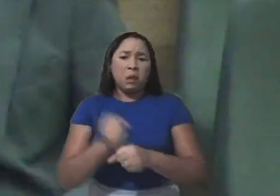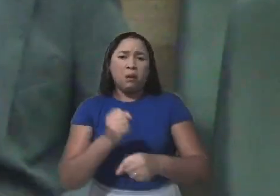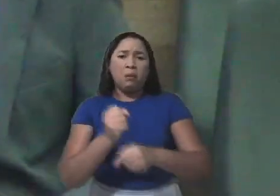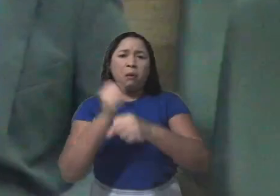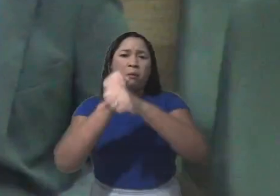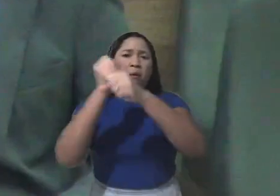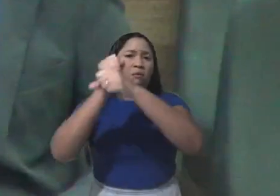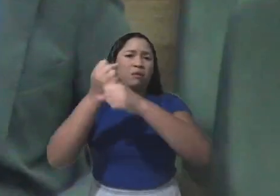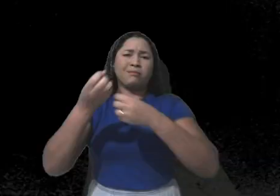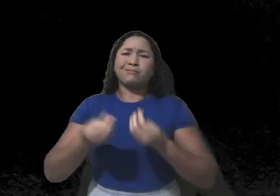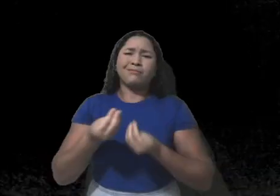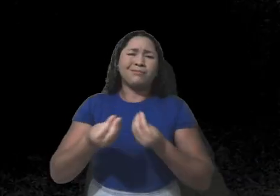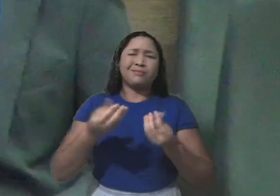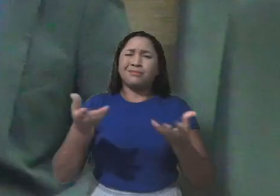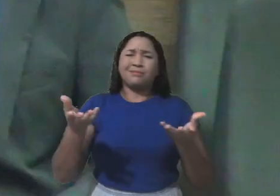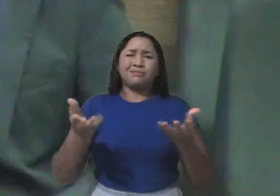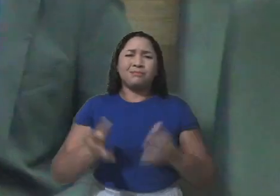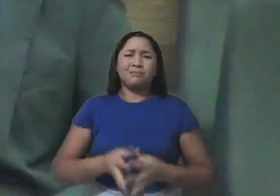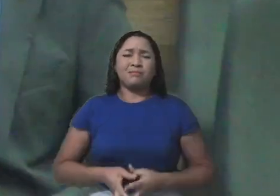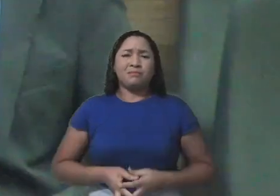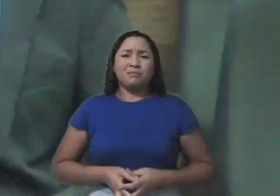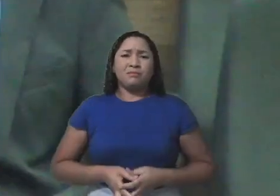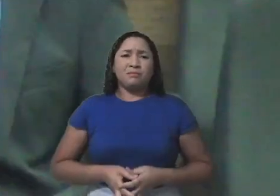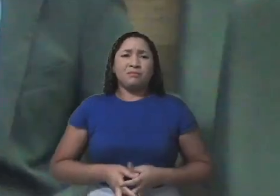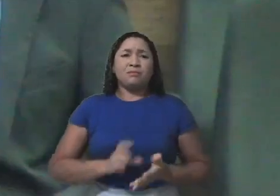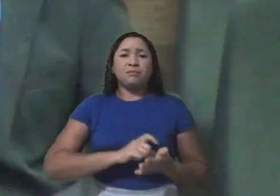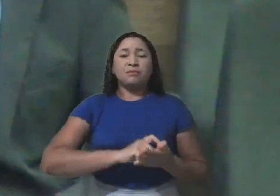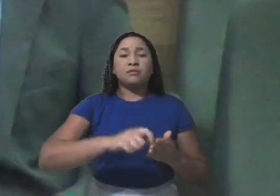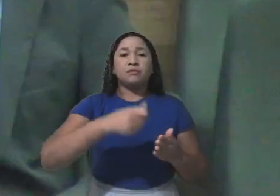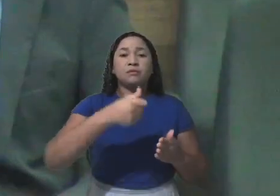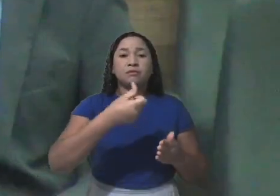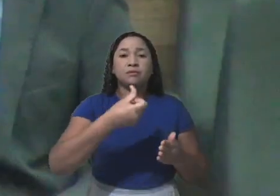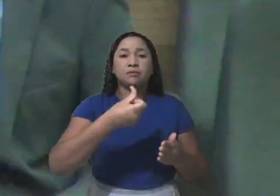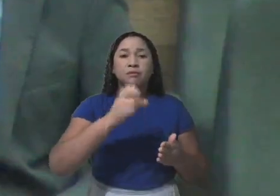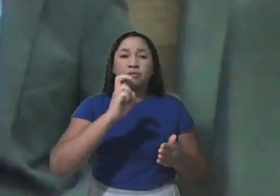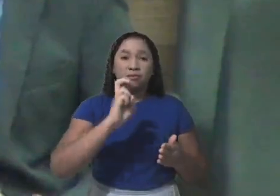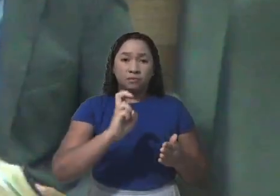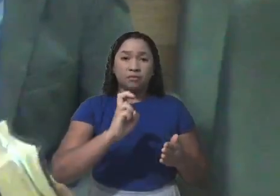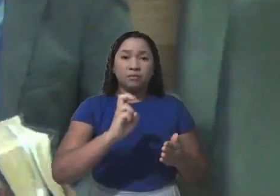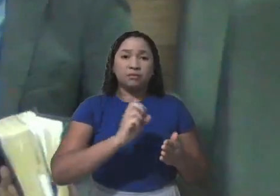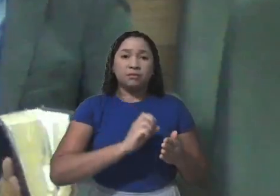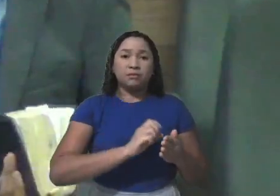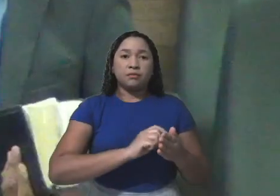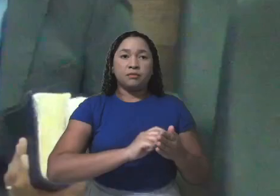Versículos 5 e 6, por gentileza, de Hebreus